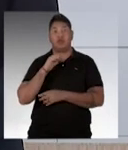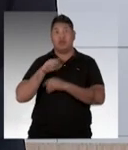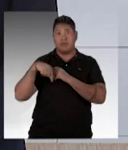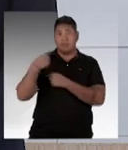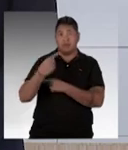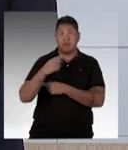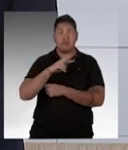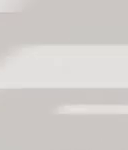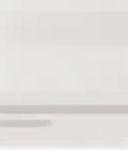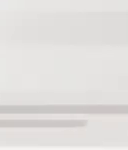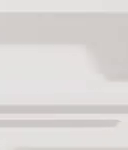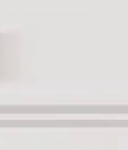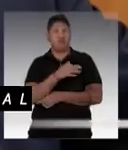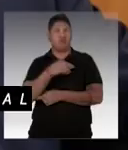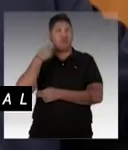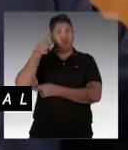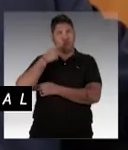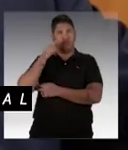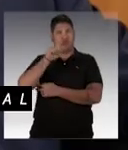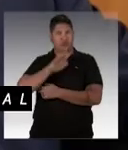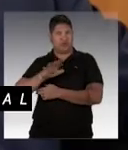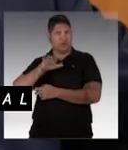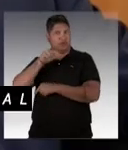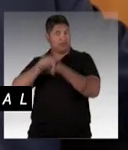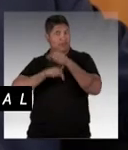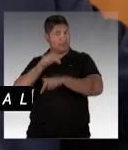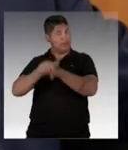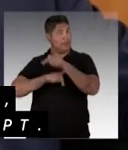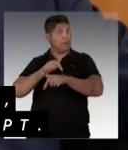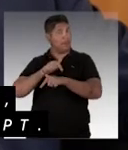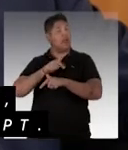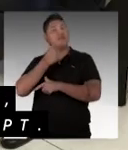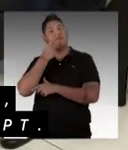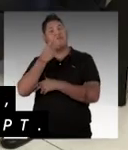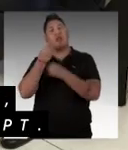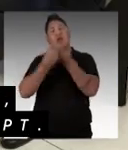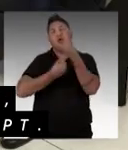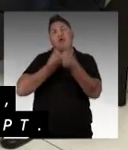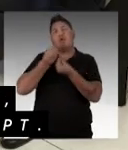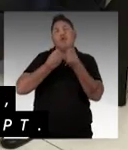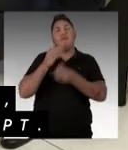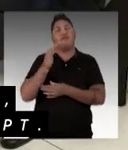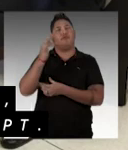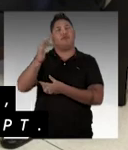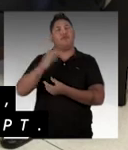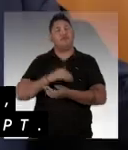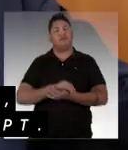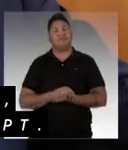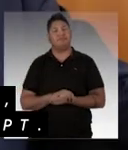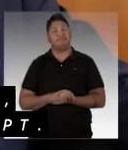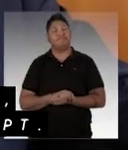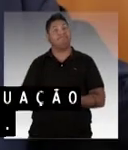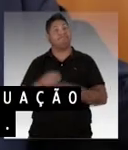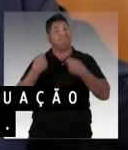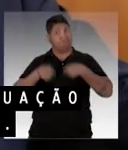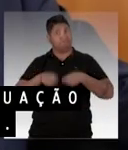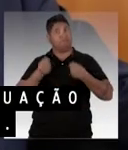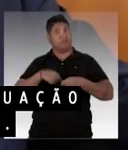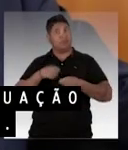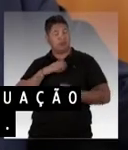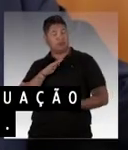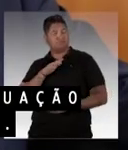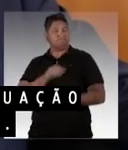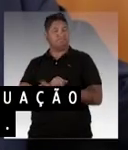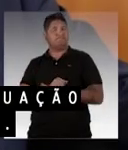Em instantes, novo Procurador-Geral do Trabalho, Alberto Bavazeiro, fala do futuro do MPT. Precisamos tornar